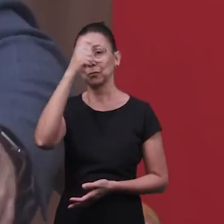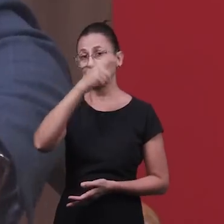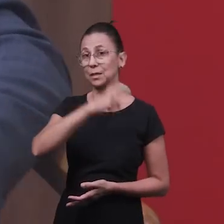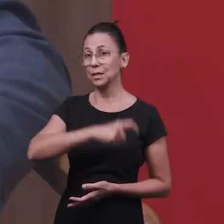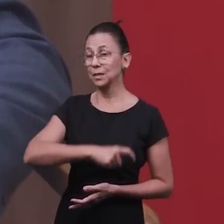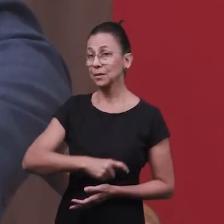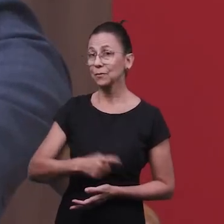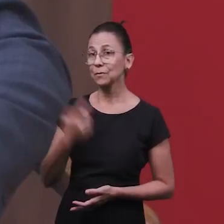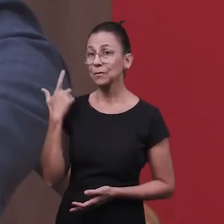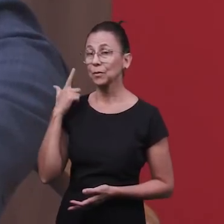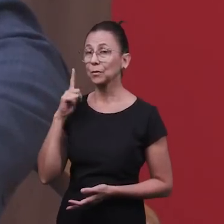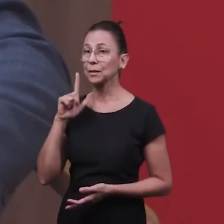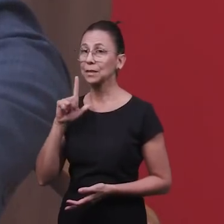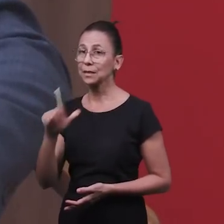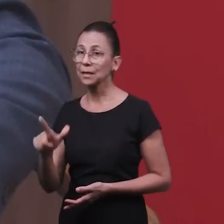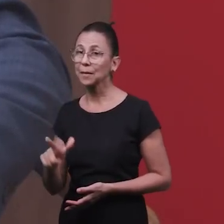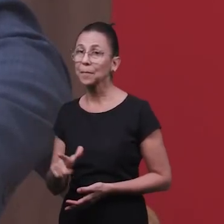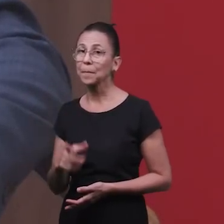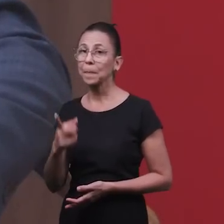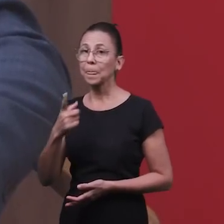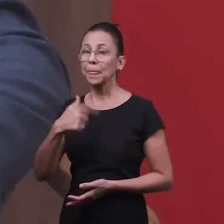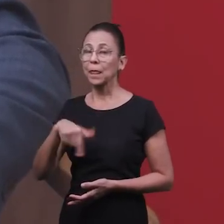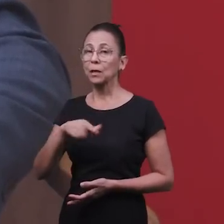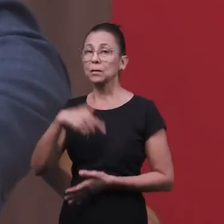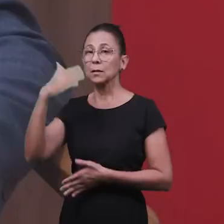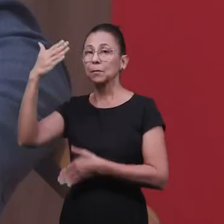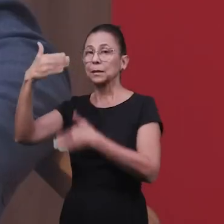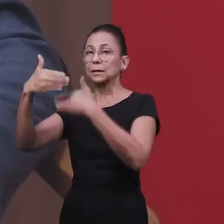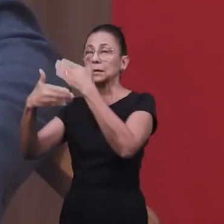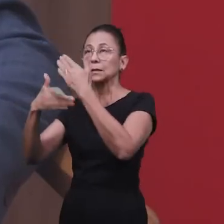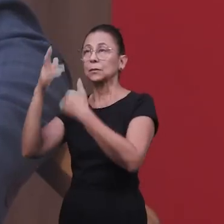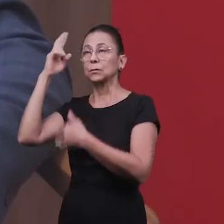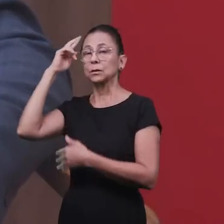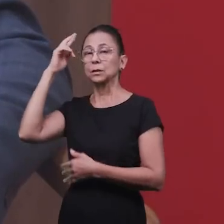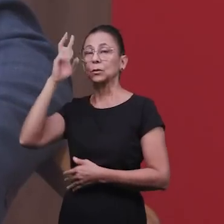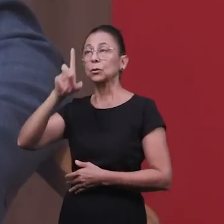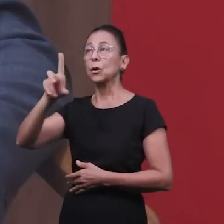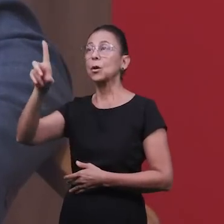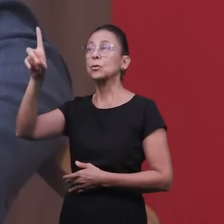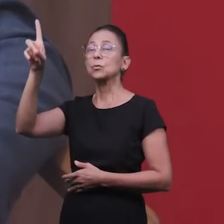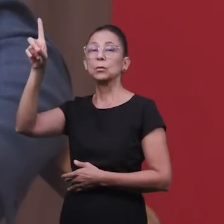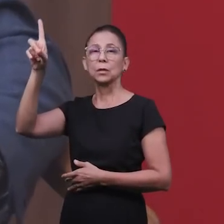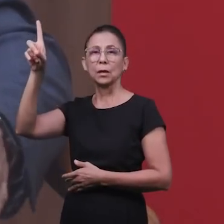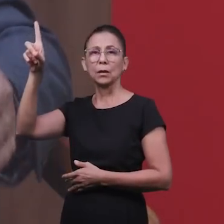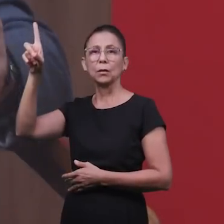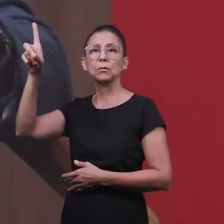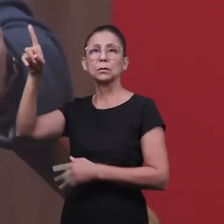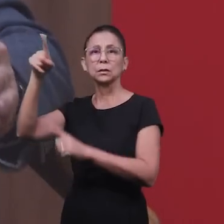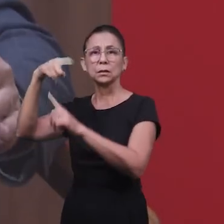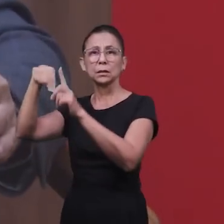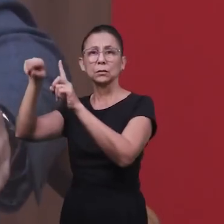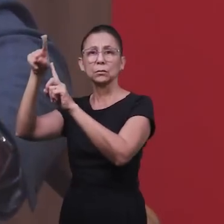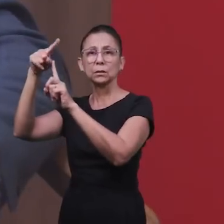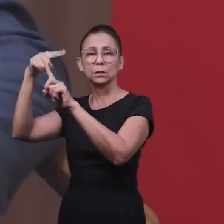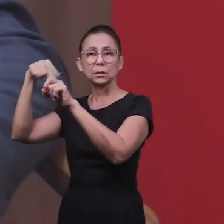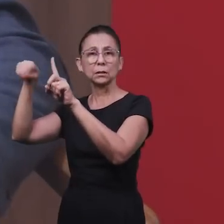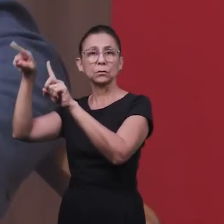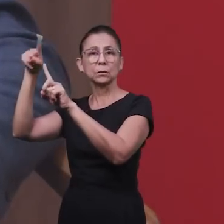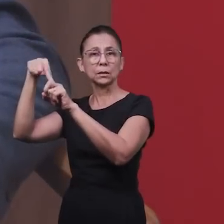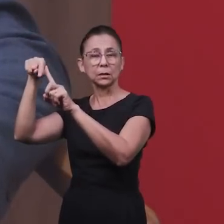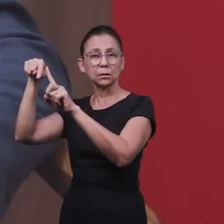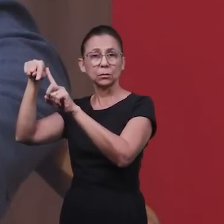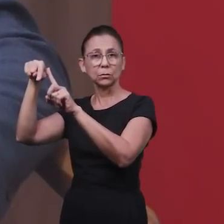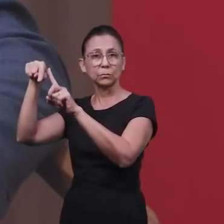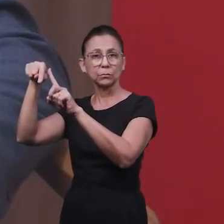diante do Senhor, de um Deus três vezes santo, diz a palavra. É um Deus de misericórdia,